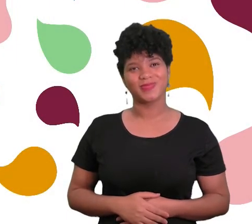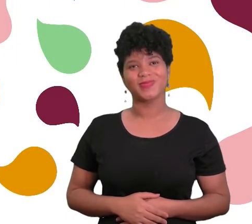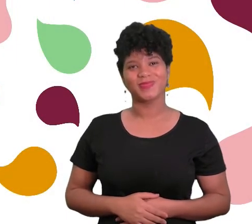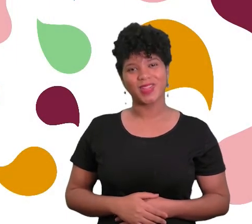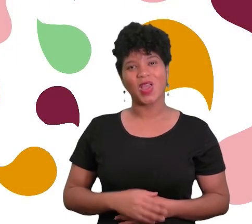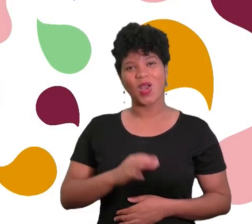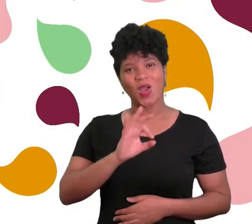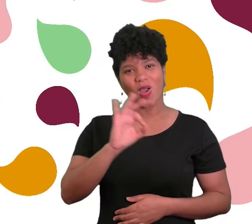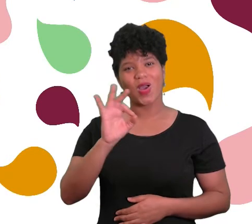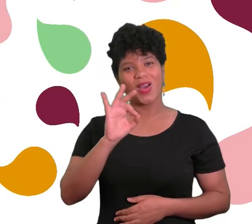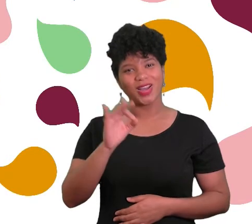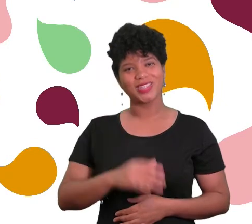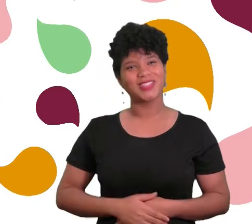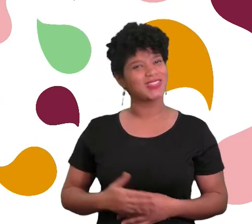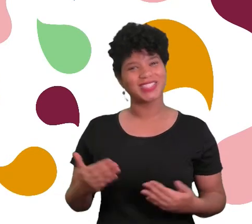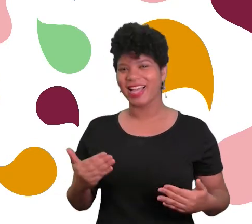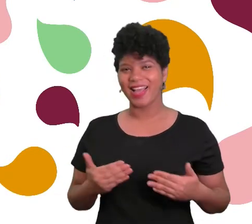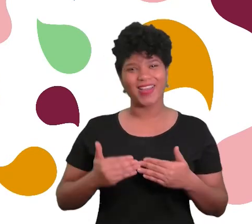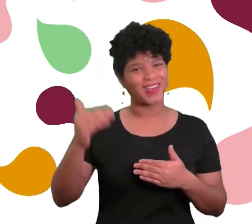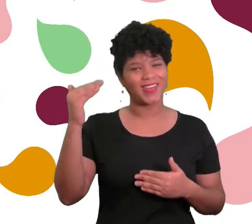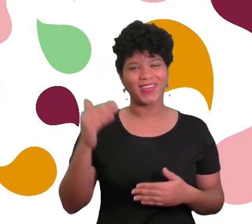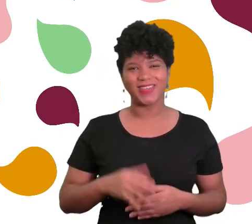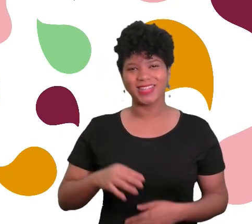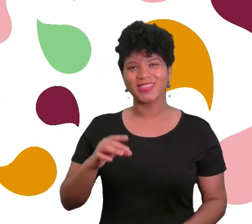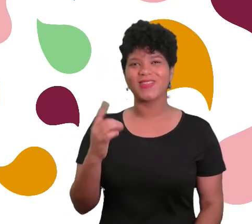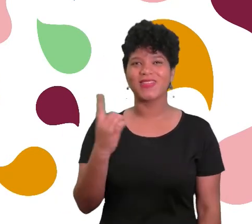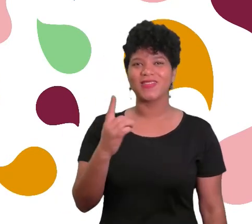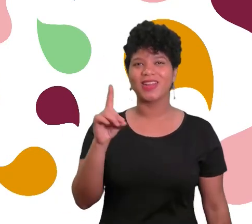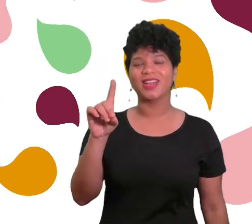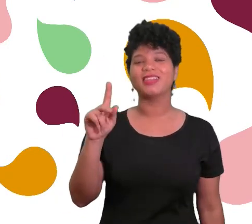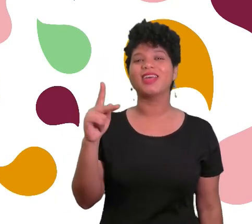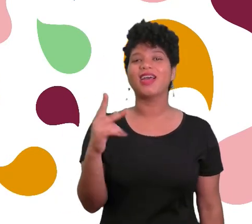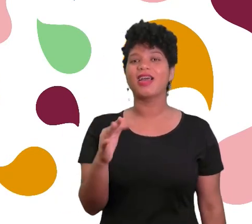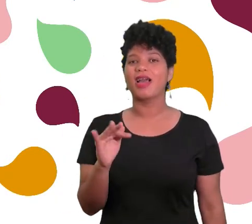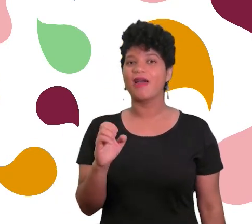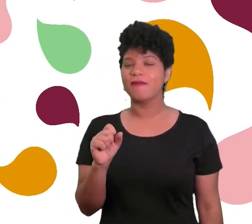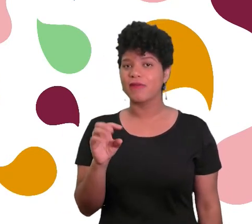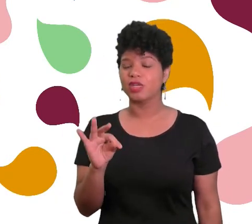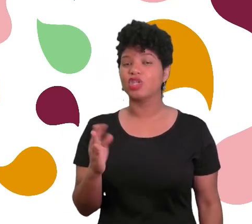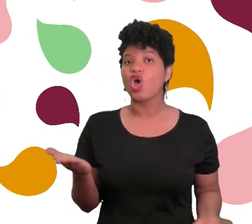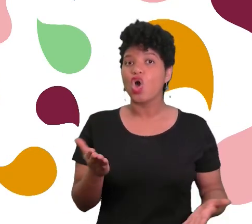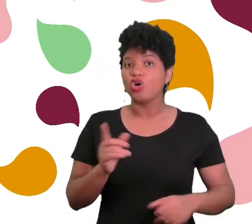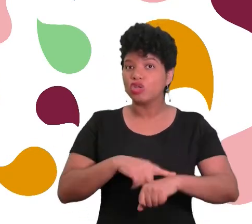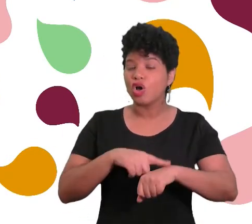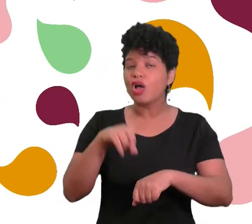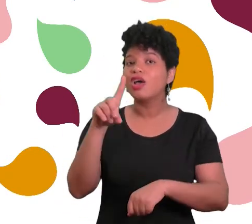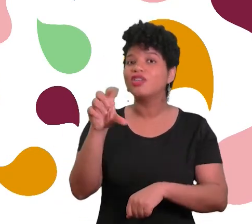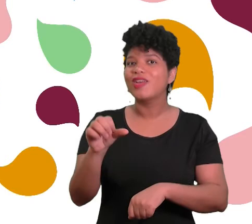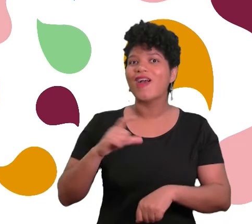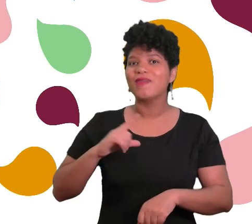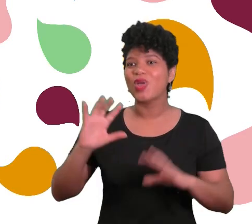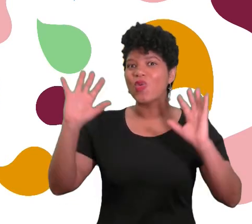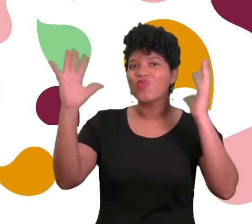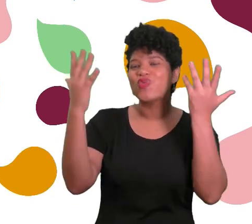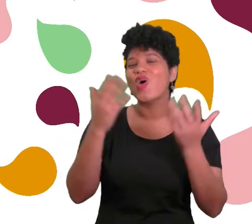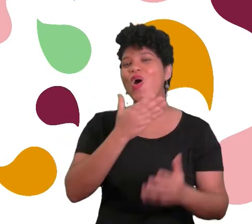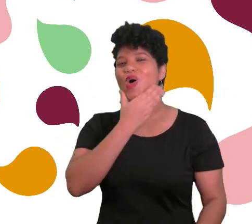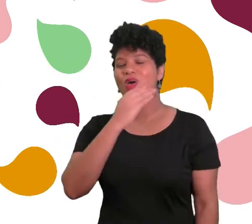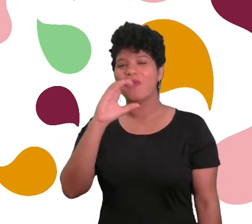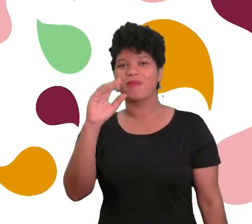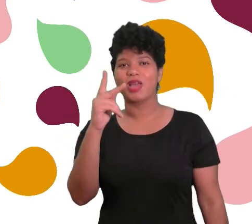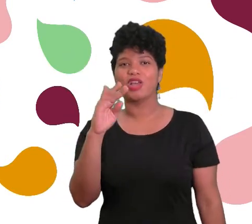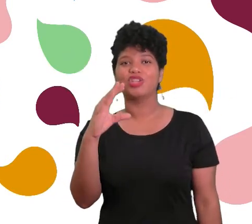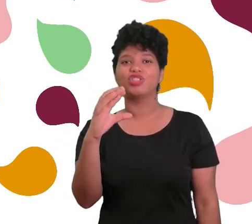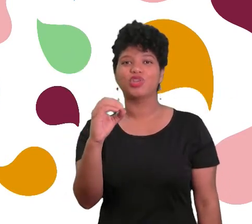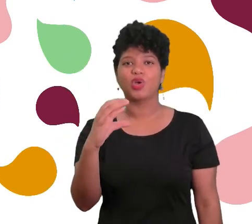É isso aí, começou o Festival DH Fest e hoje, já às 19 horas, tem show de Chico César,